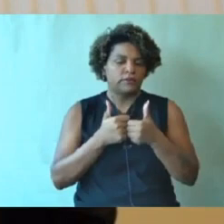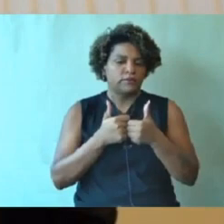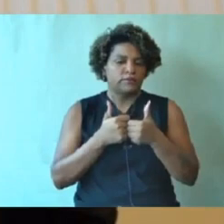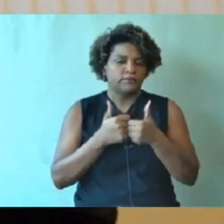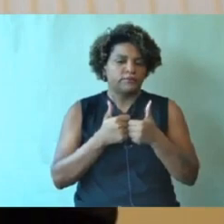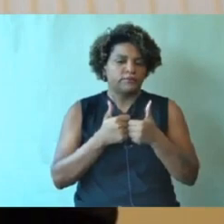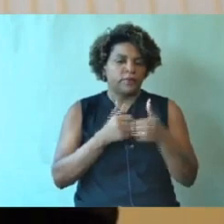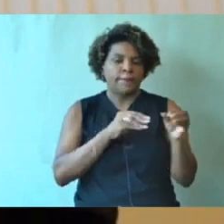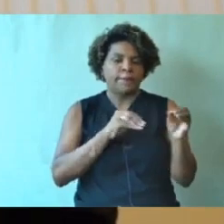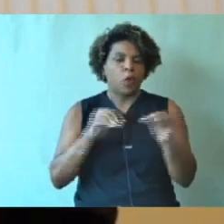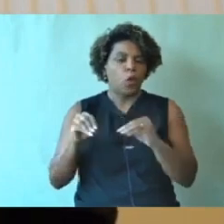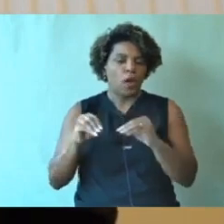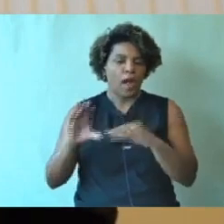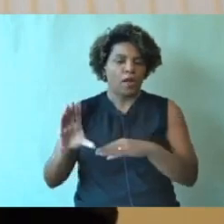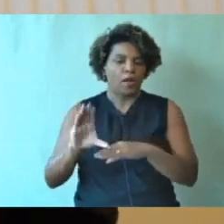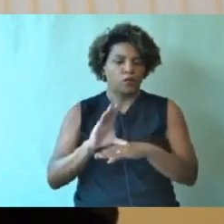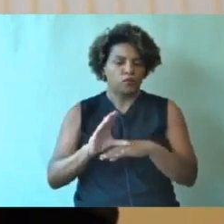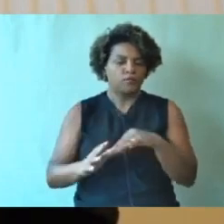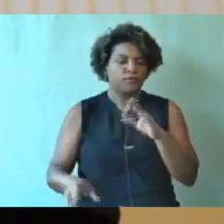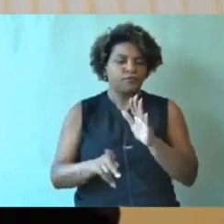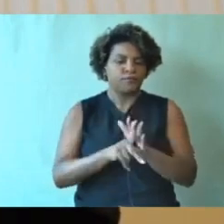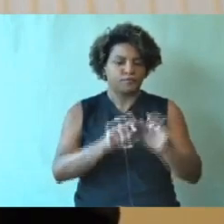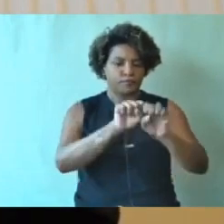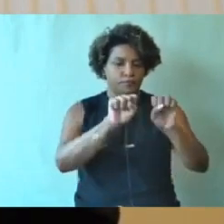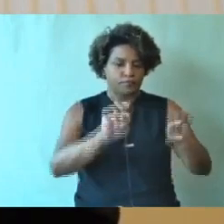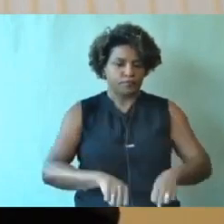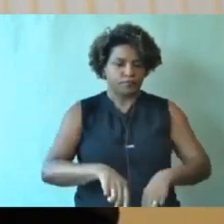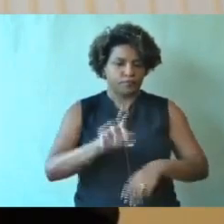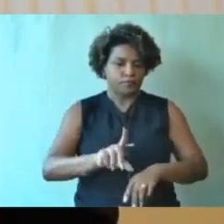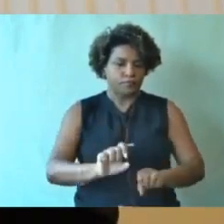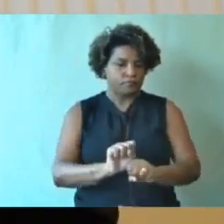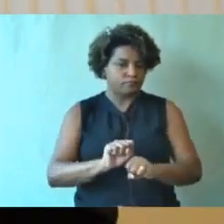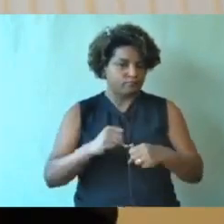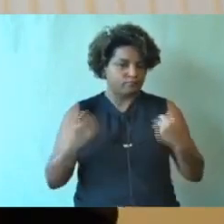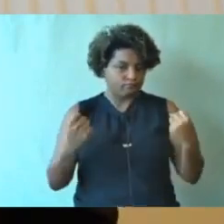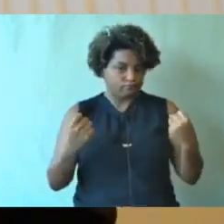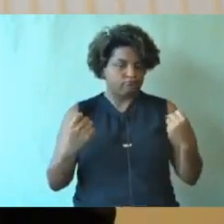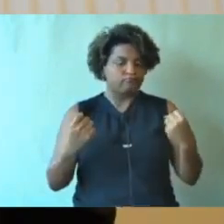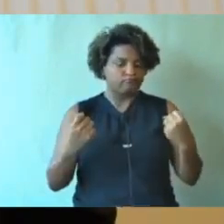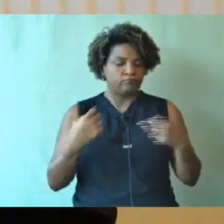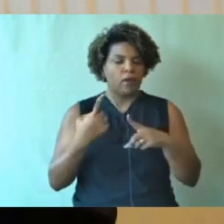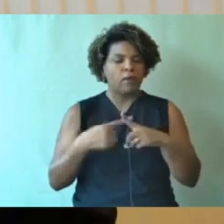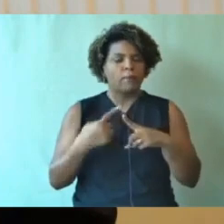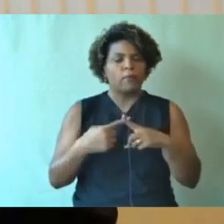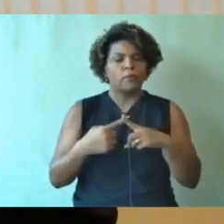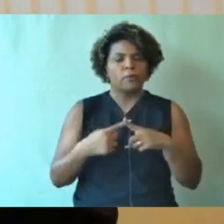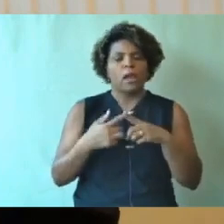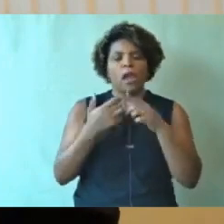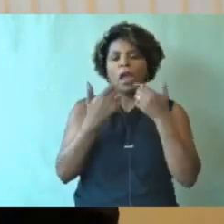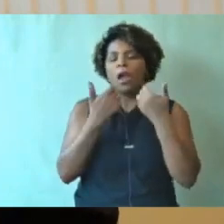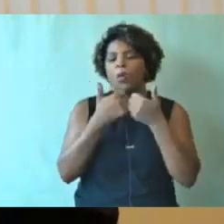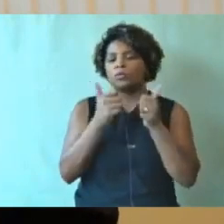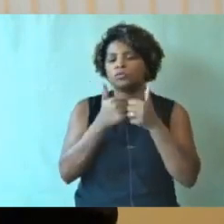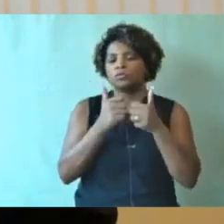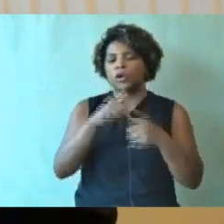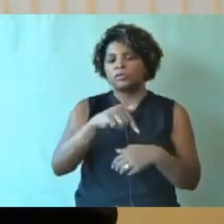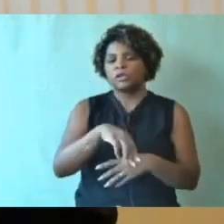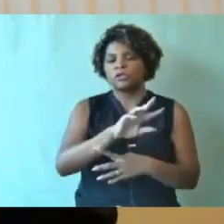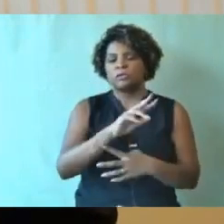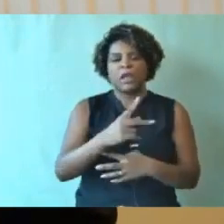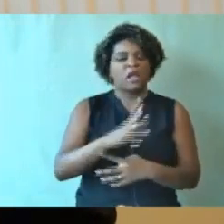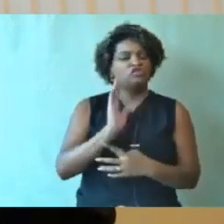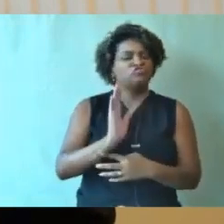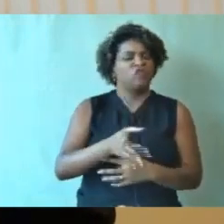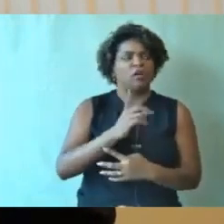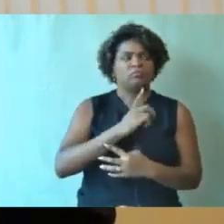sistema, era impossível. Eu acho que ele é um grande problema, porque a frota de Belo Horizonte estava muito envelhecida. Esse ano está tendo uma